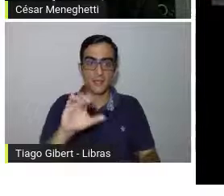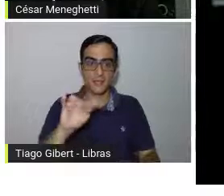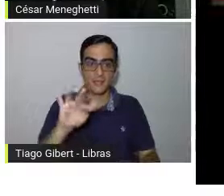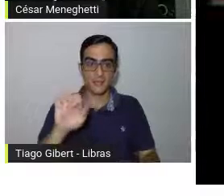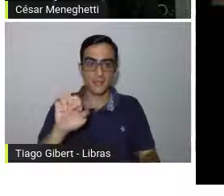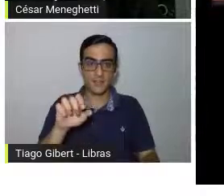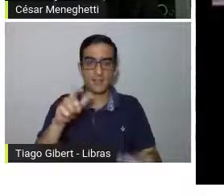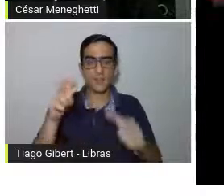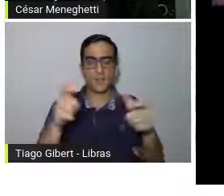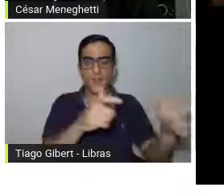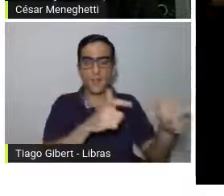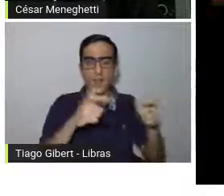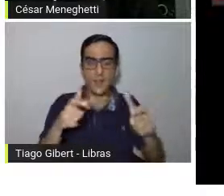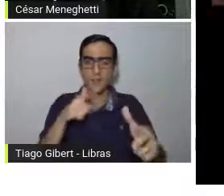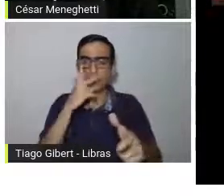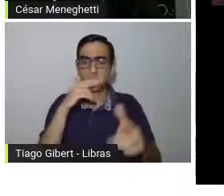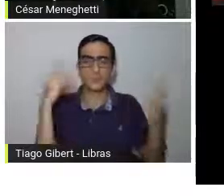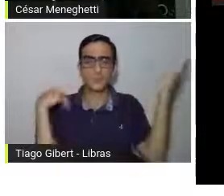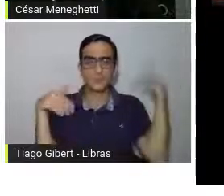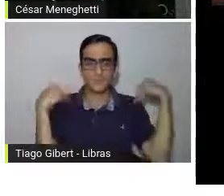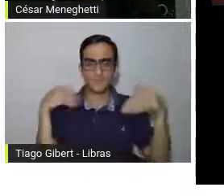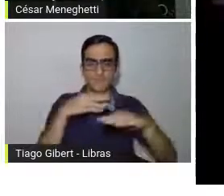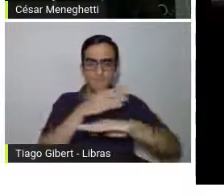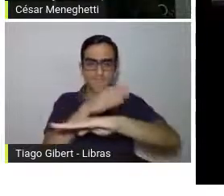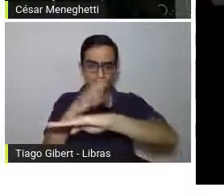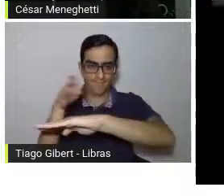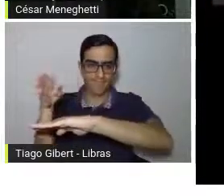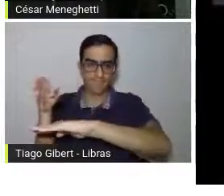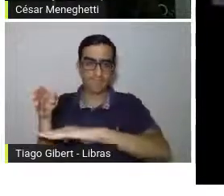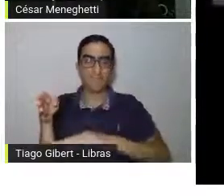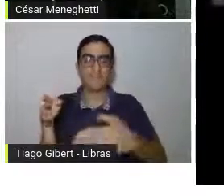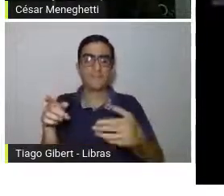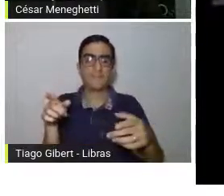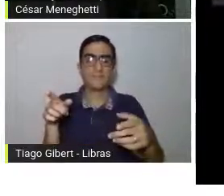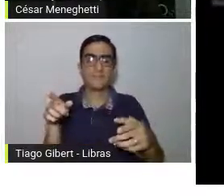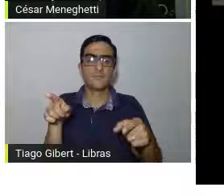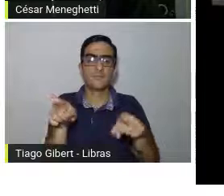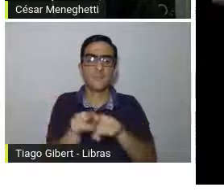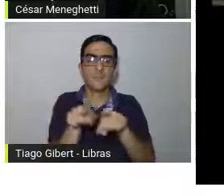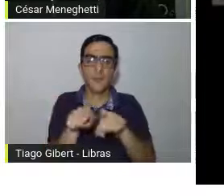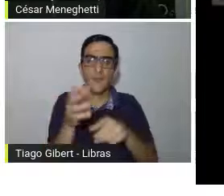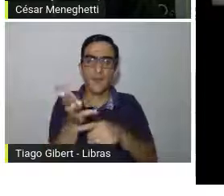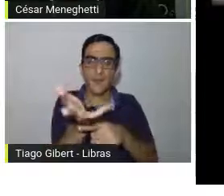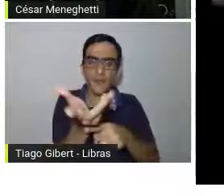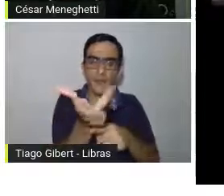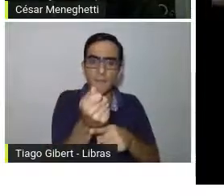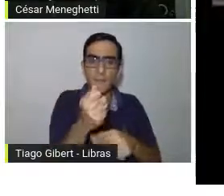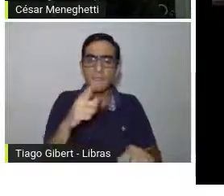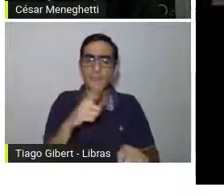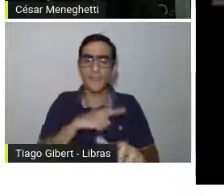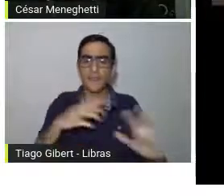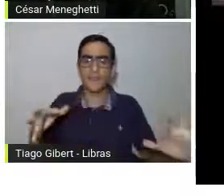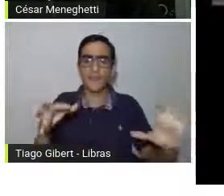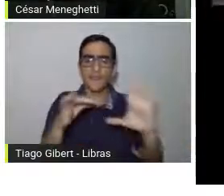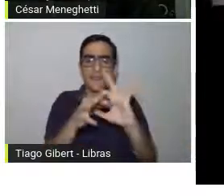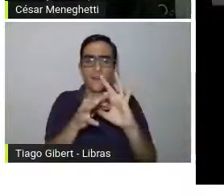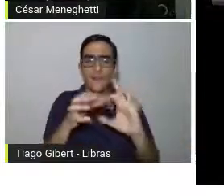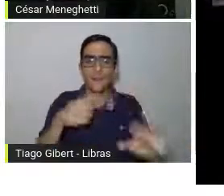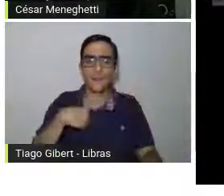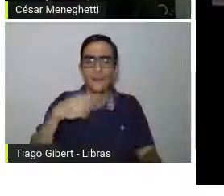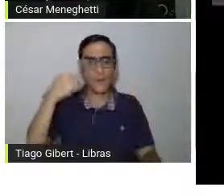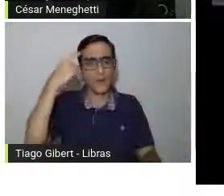turísticas, artísticas, mas são imagens que tem a ver muito. Naquela época eu estava